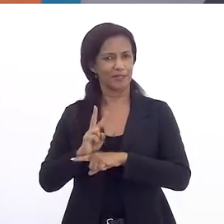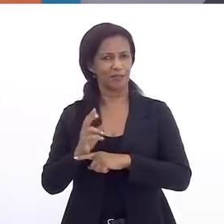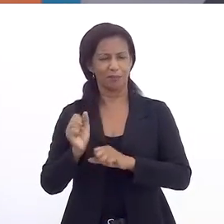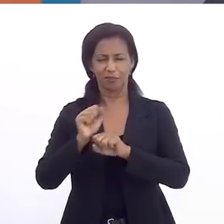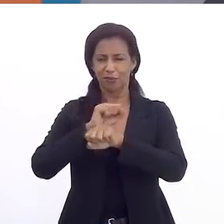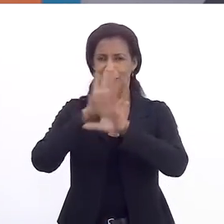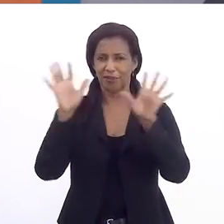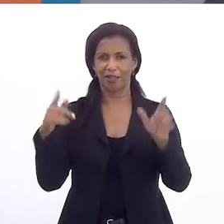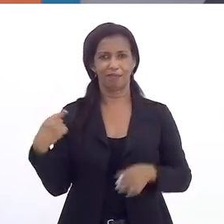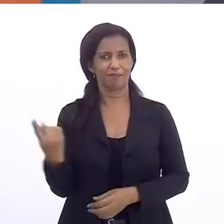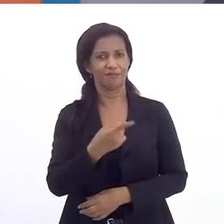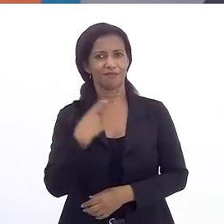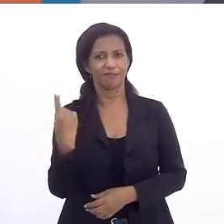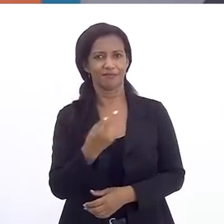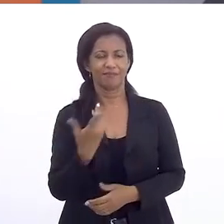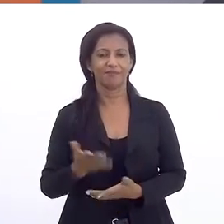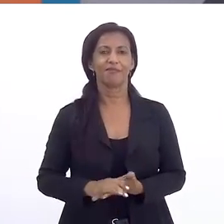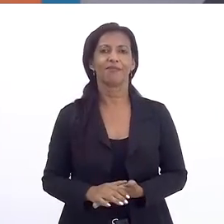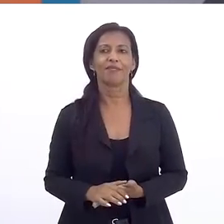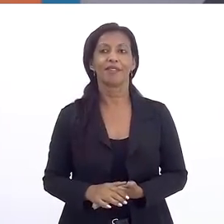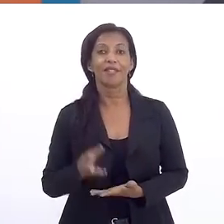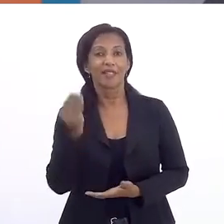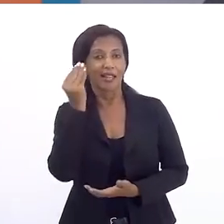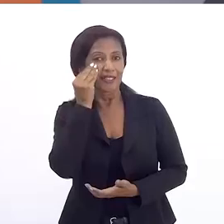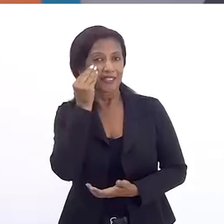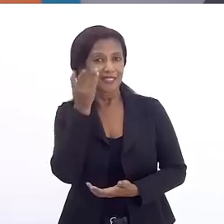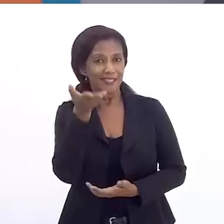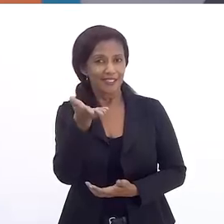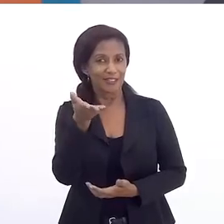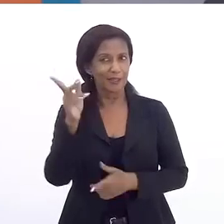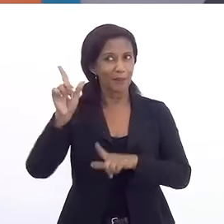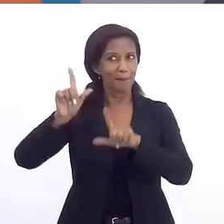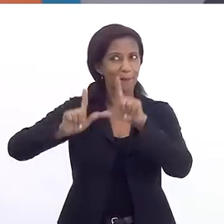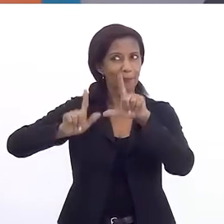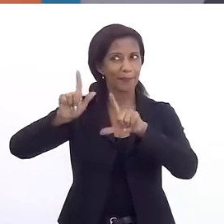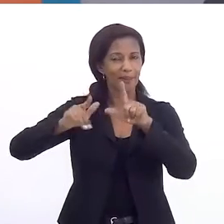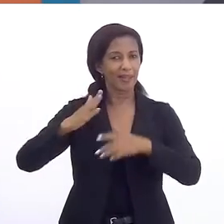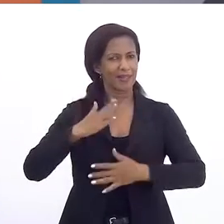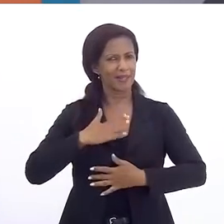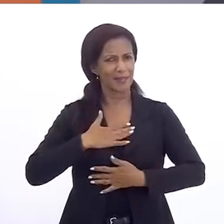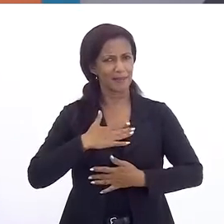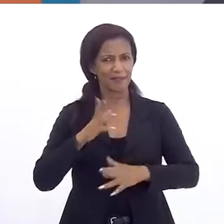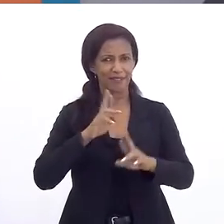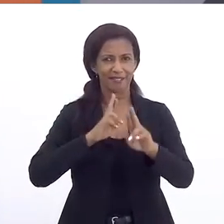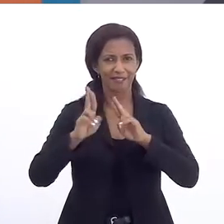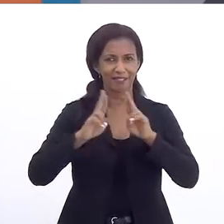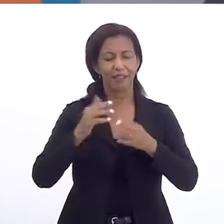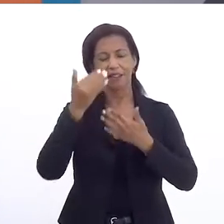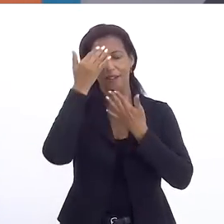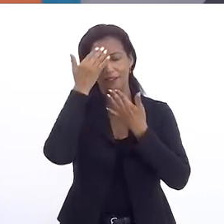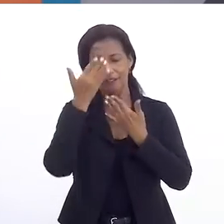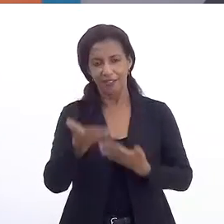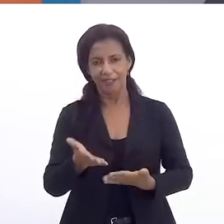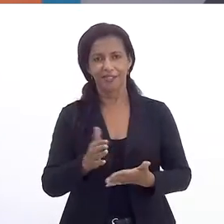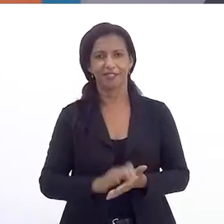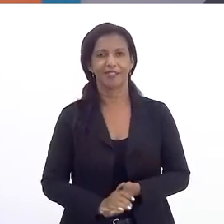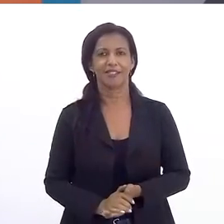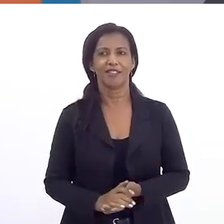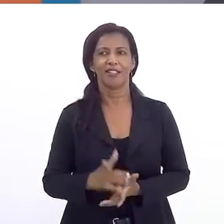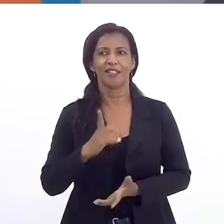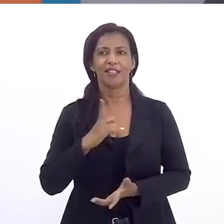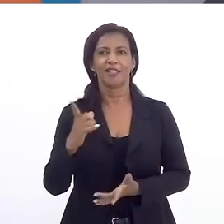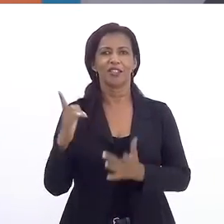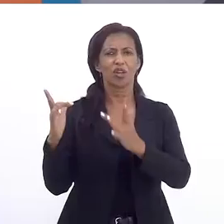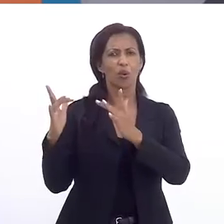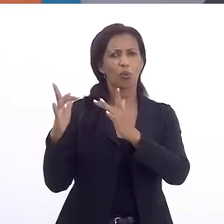todos nós que lhe assistimos aqui e a mim que tive a honra de lhe entrevistar. Então, olha, eu quero lhe agradecer. Quer deixar algum